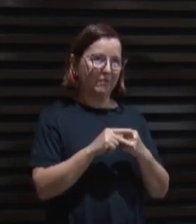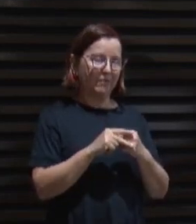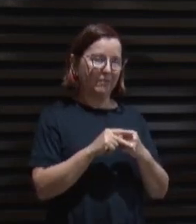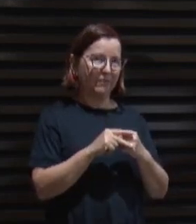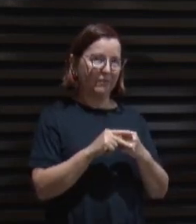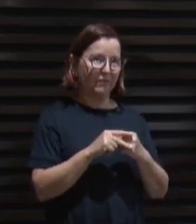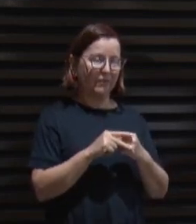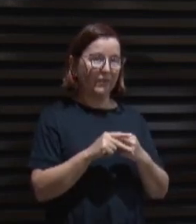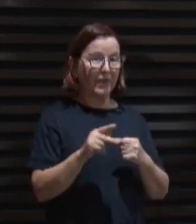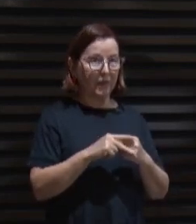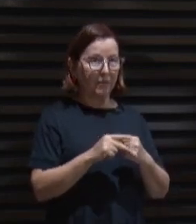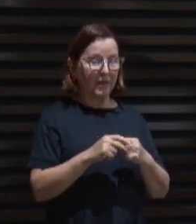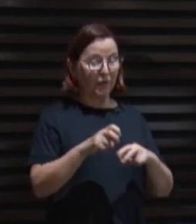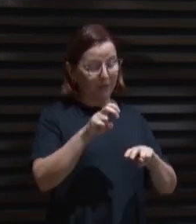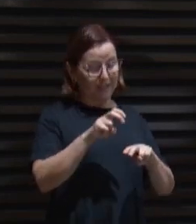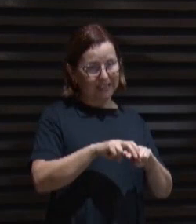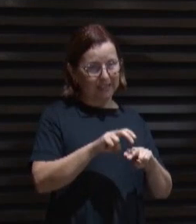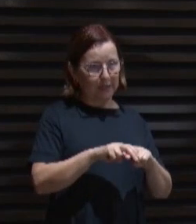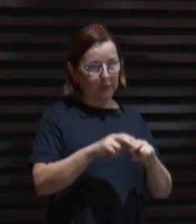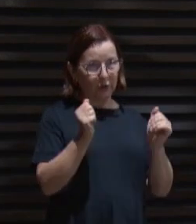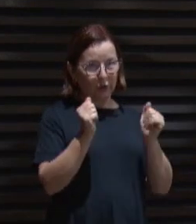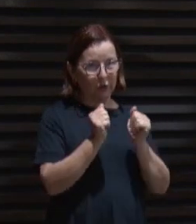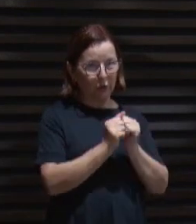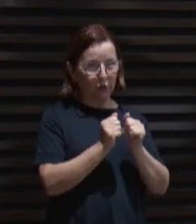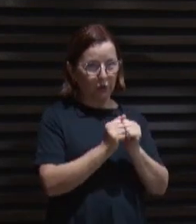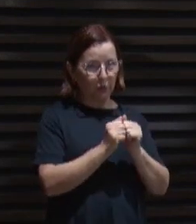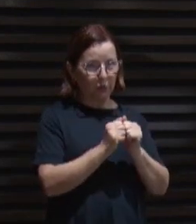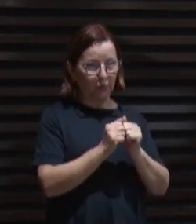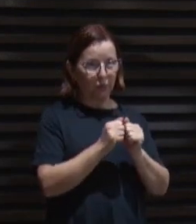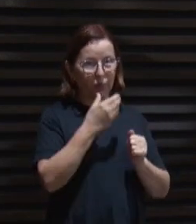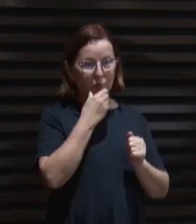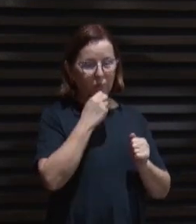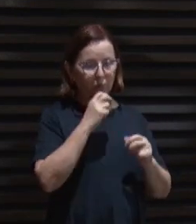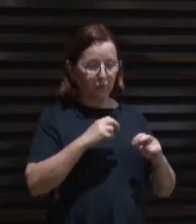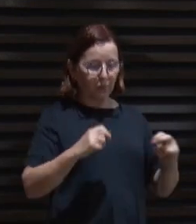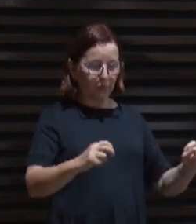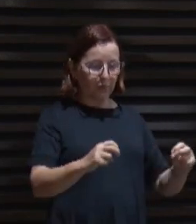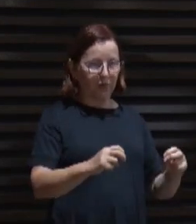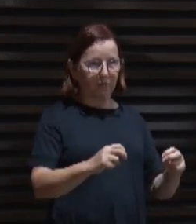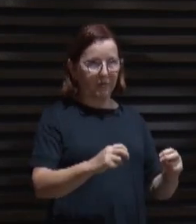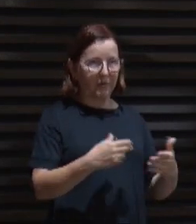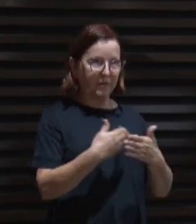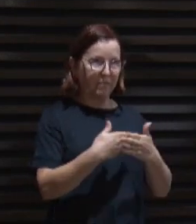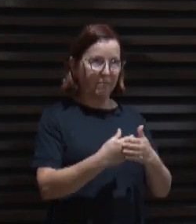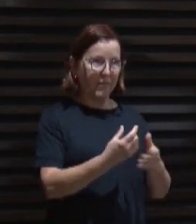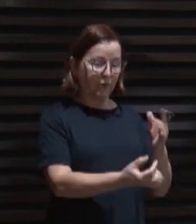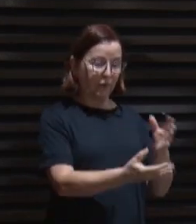Pedro sentou-se à roda dos escarnecedores. Na fogueira